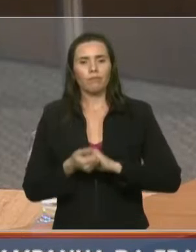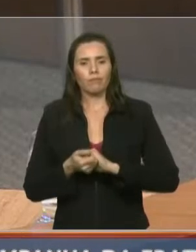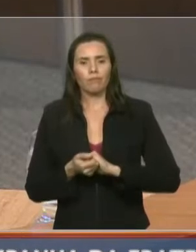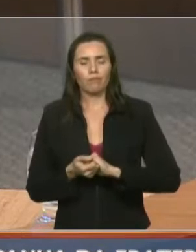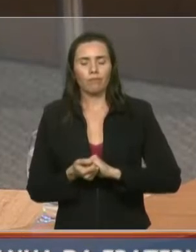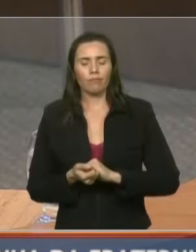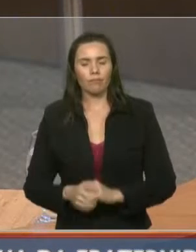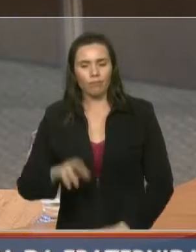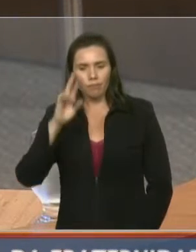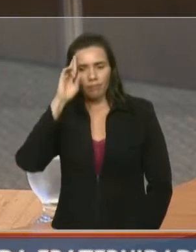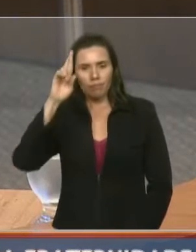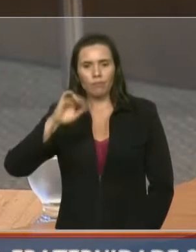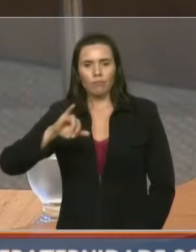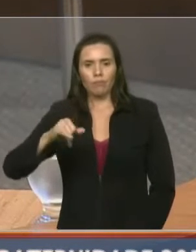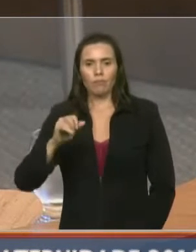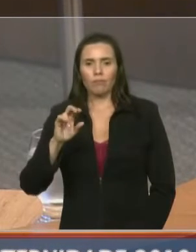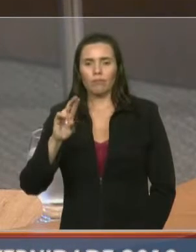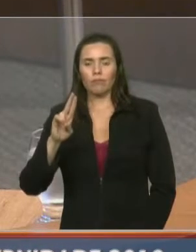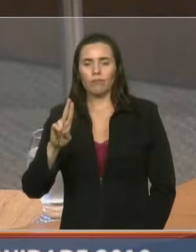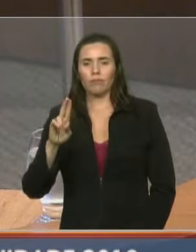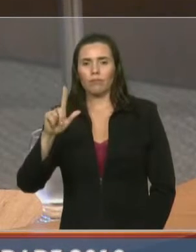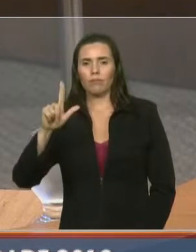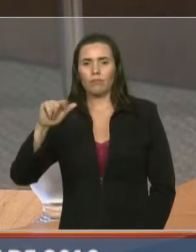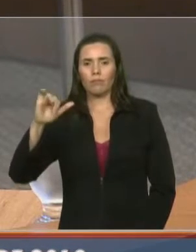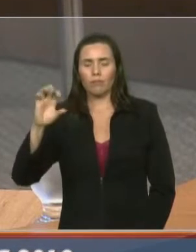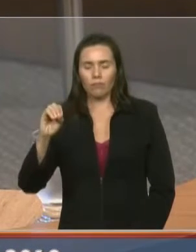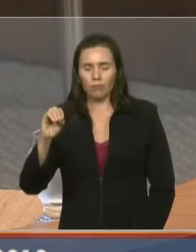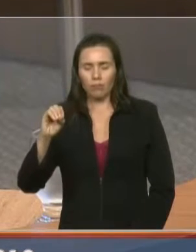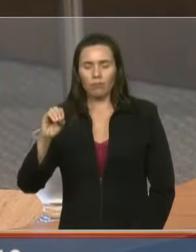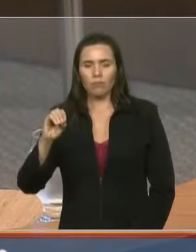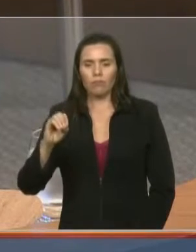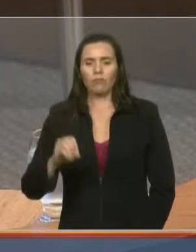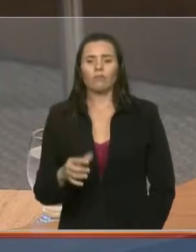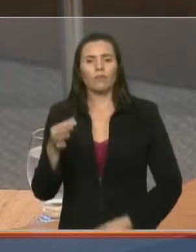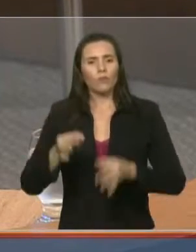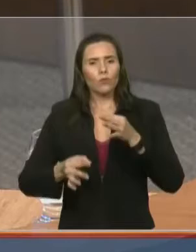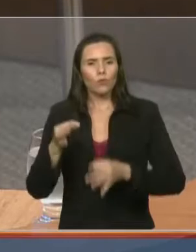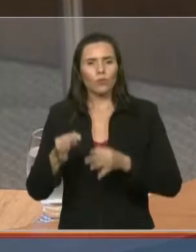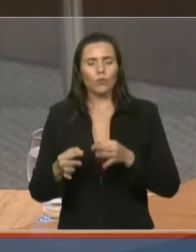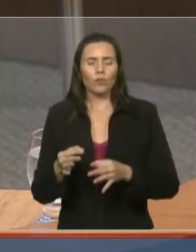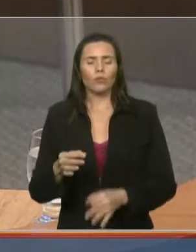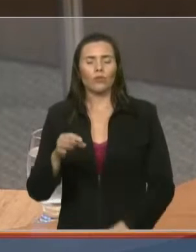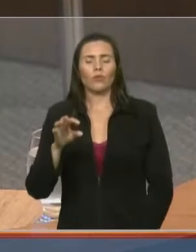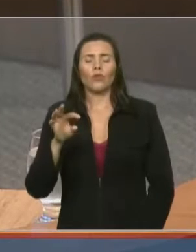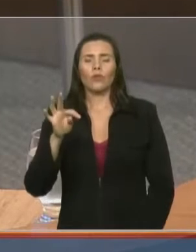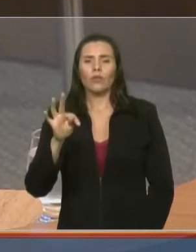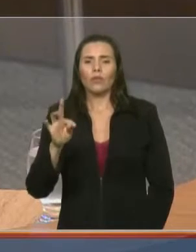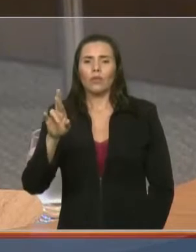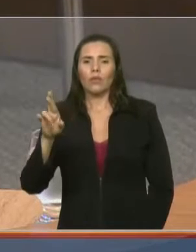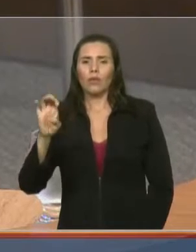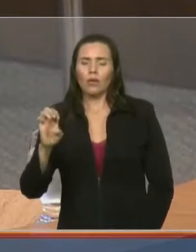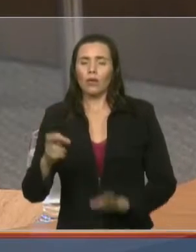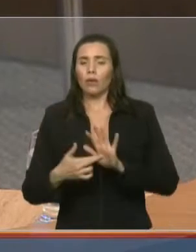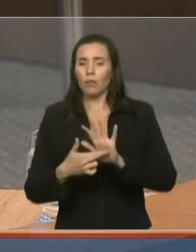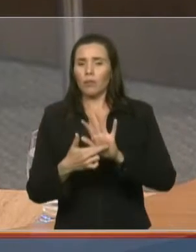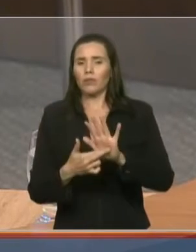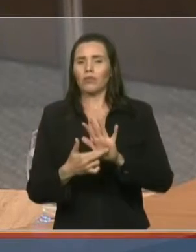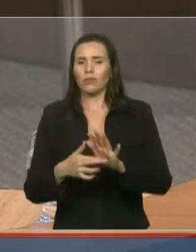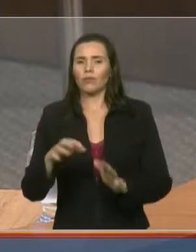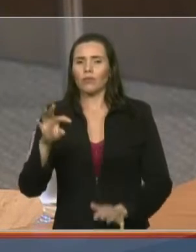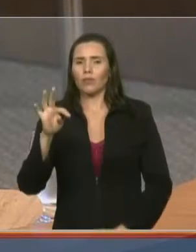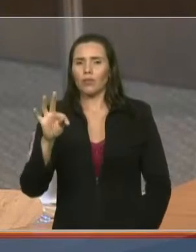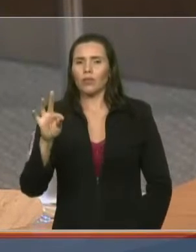senhor Júlio Prazeres, juiz eleitoral neste ato representando o Tribunal Regional Eleitoral do